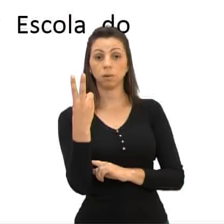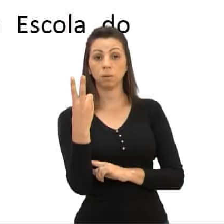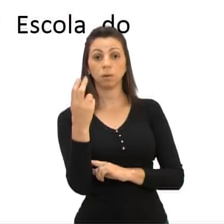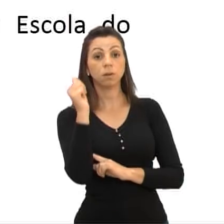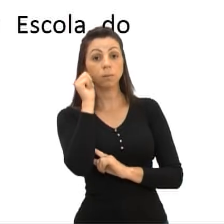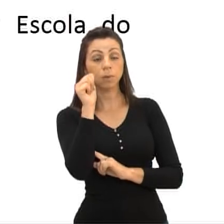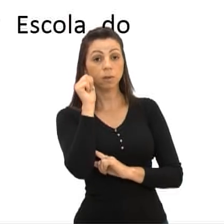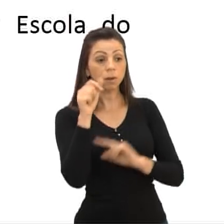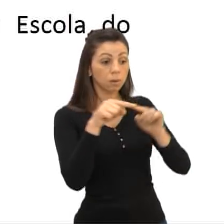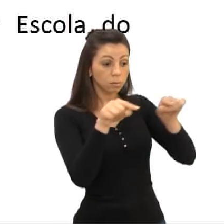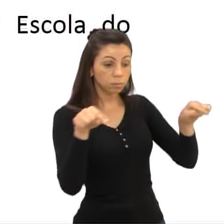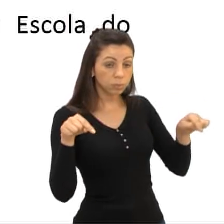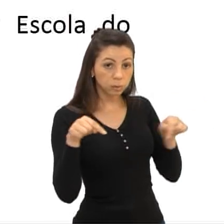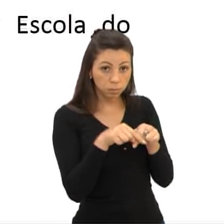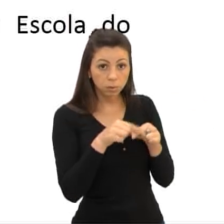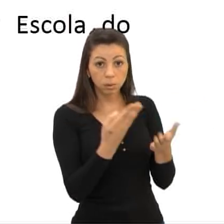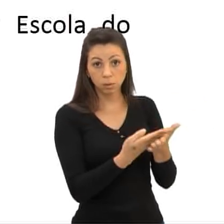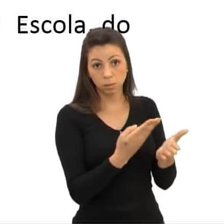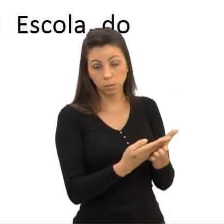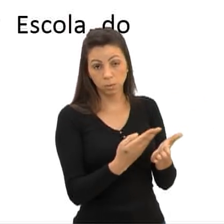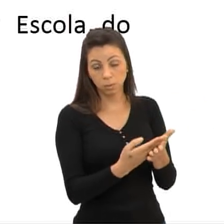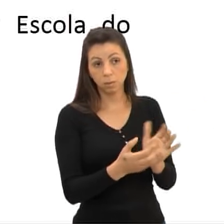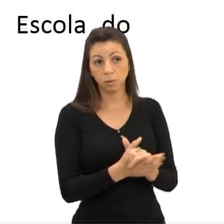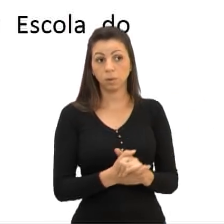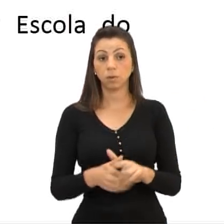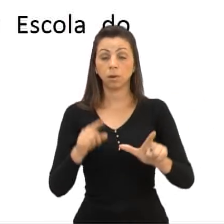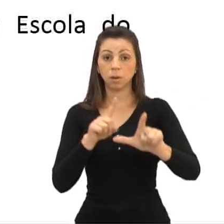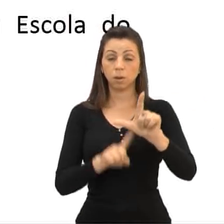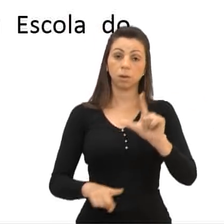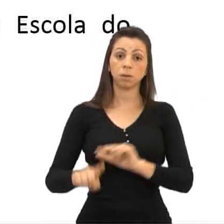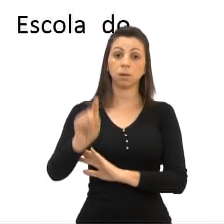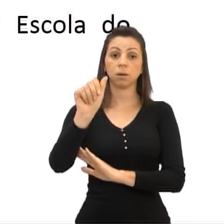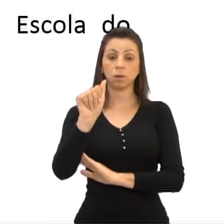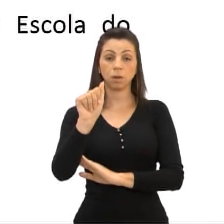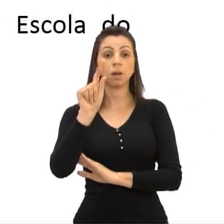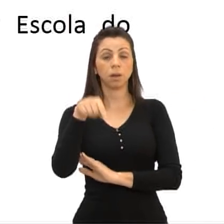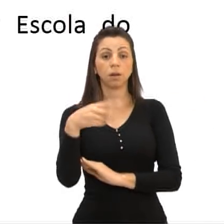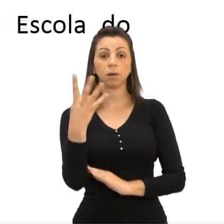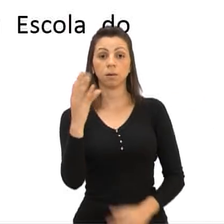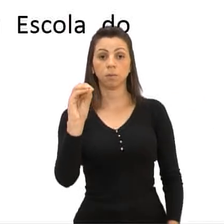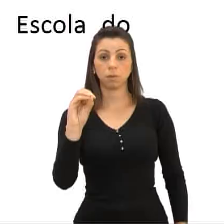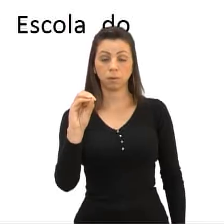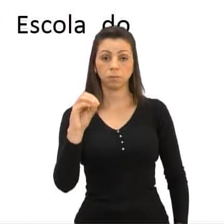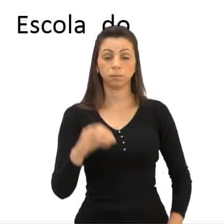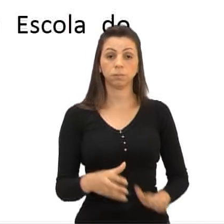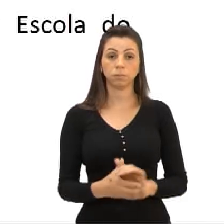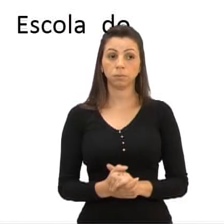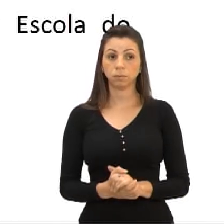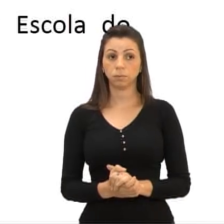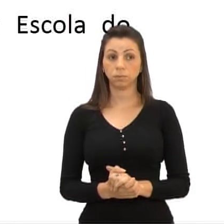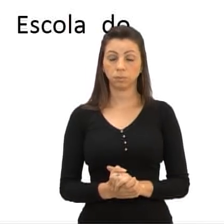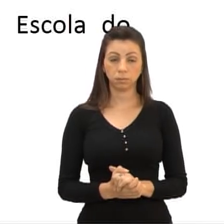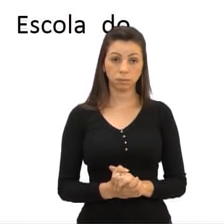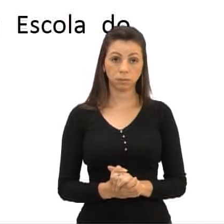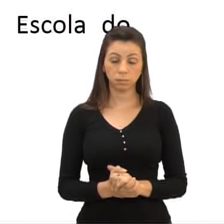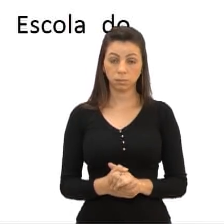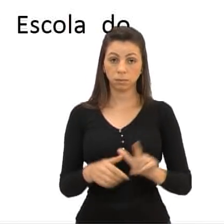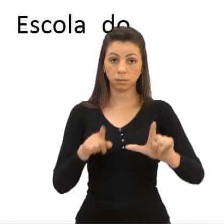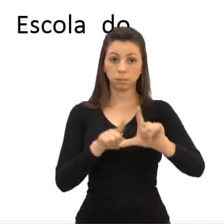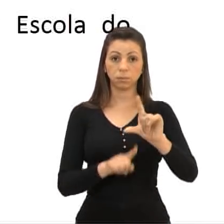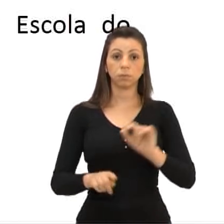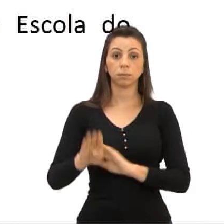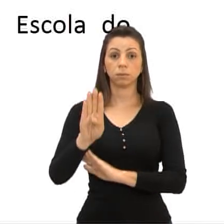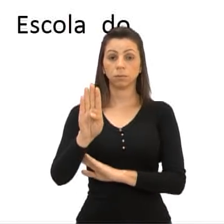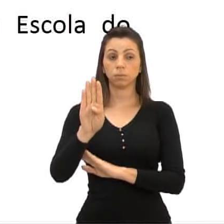consegue identificar que a primeira opção, a letra A, era 40 meninos. Na letra B, ele